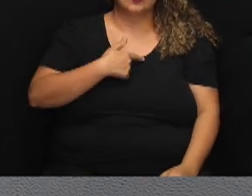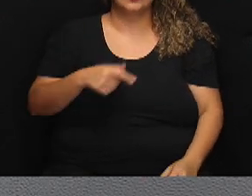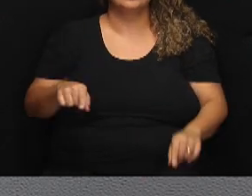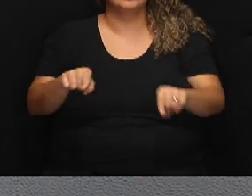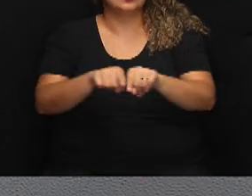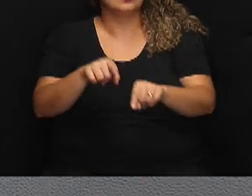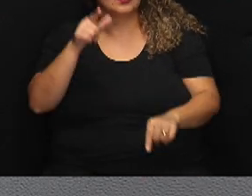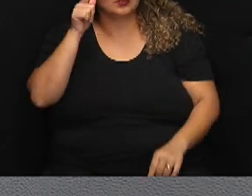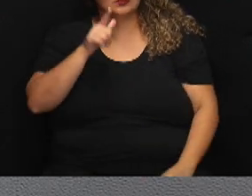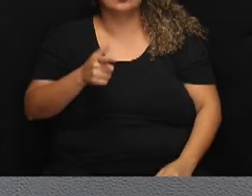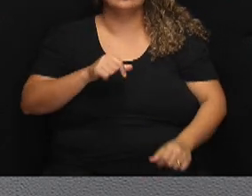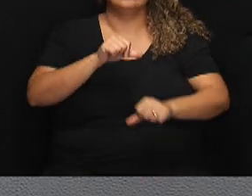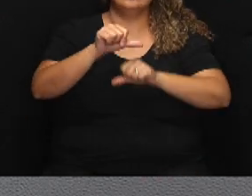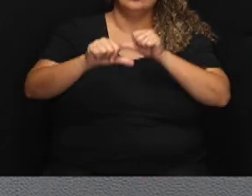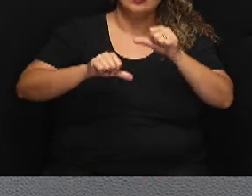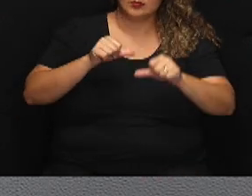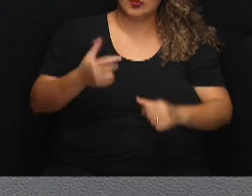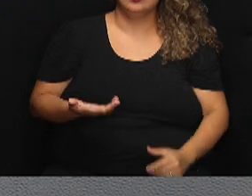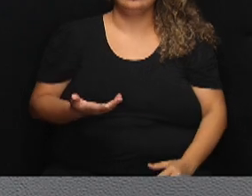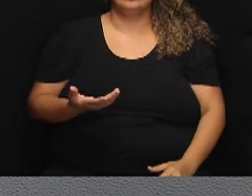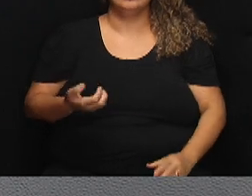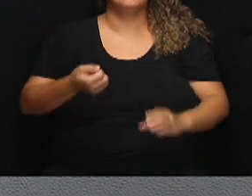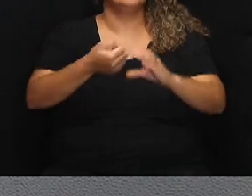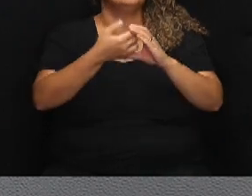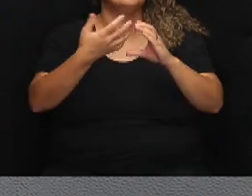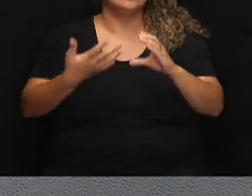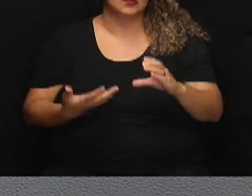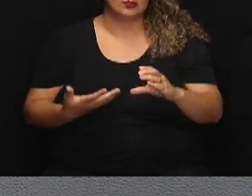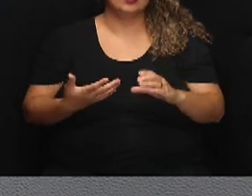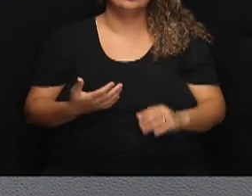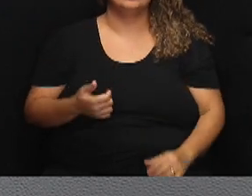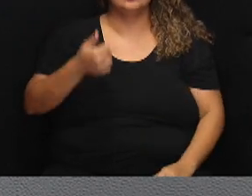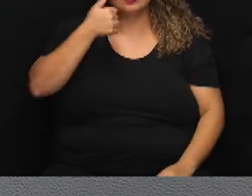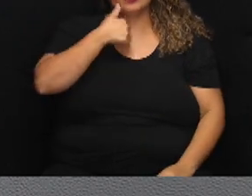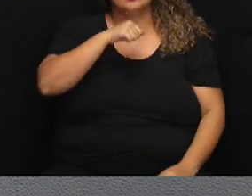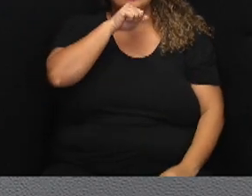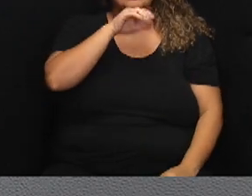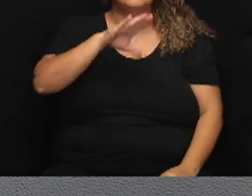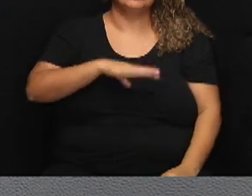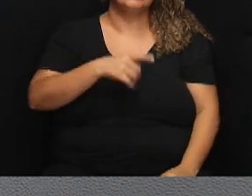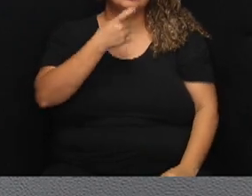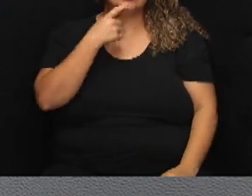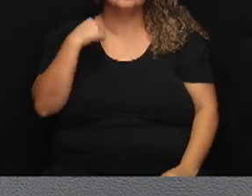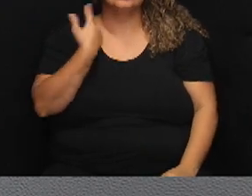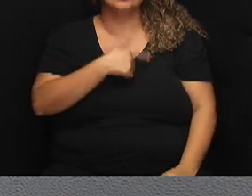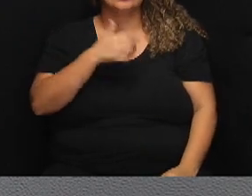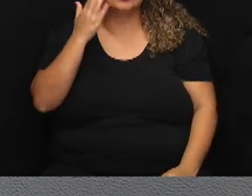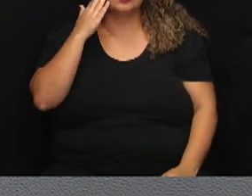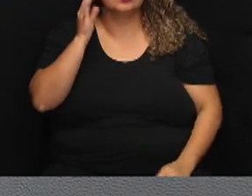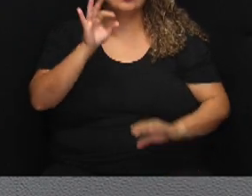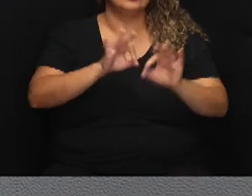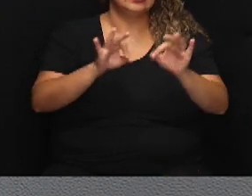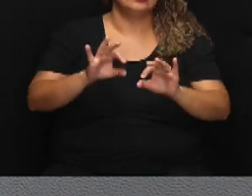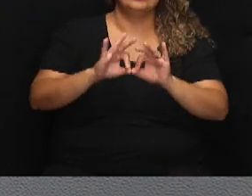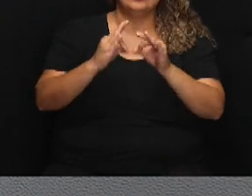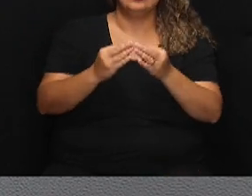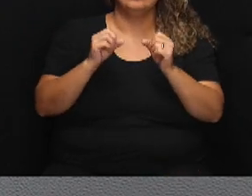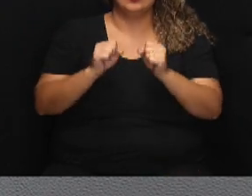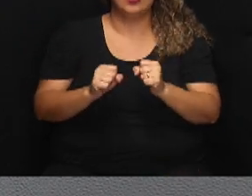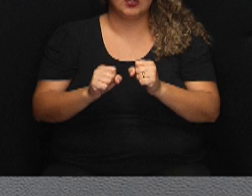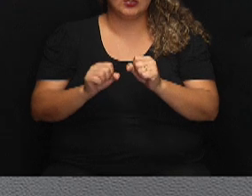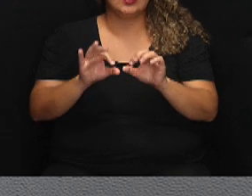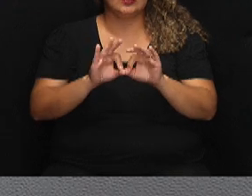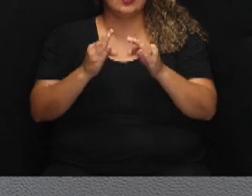consiga ter uma mudança na característica das mães da cidade de Campinas. A gente sabe que o planejamento familiar, ele pode gerar uma